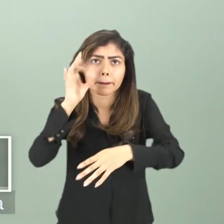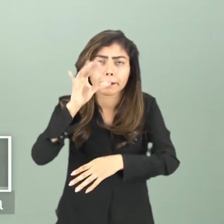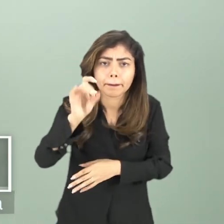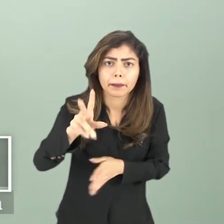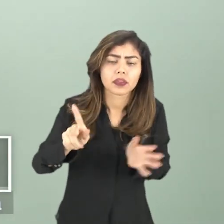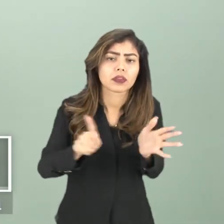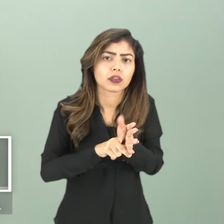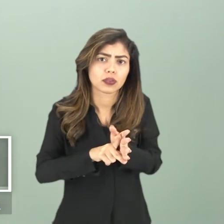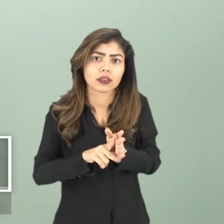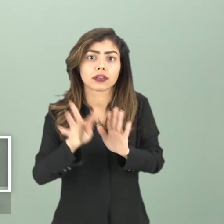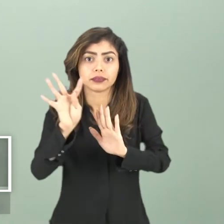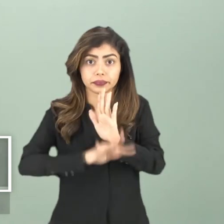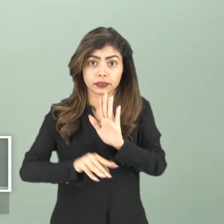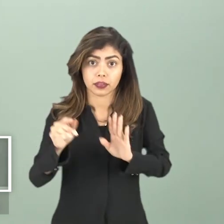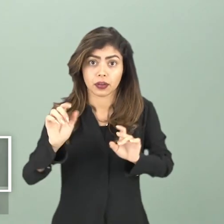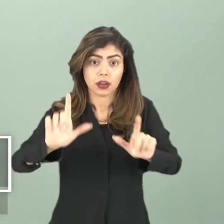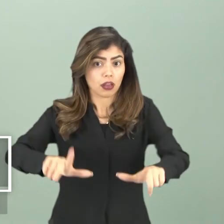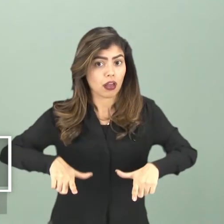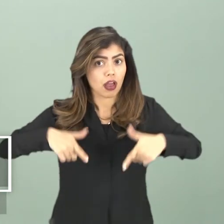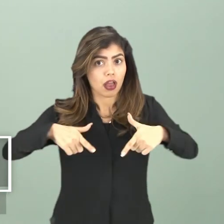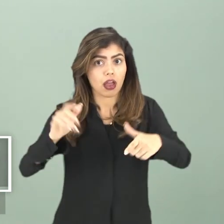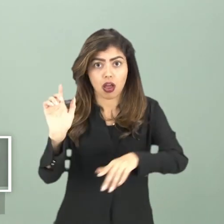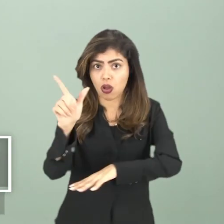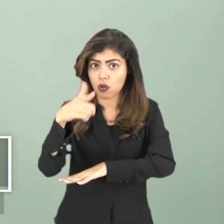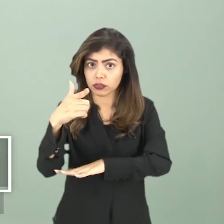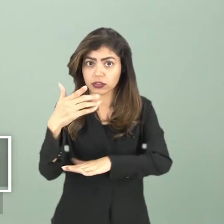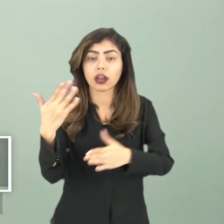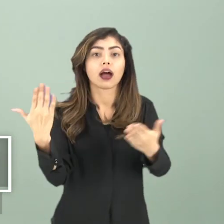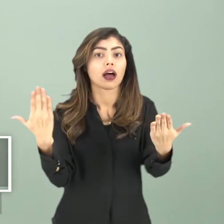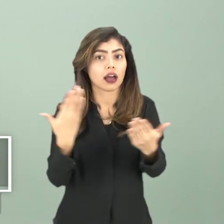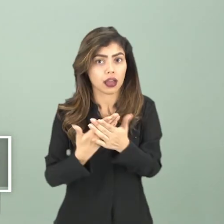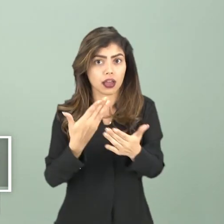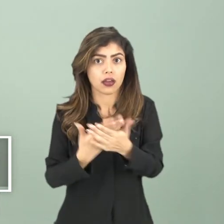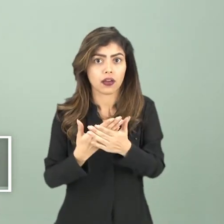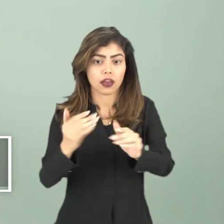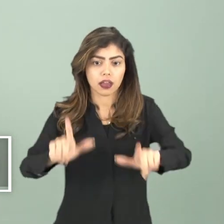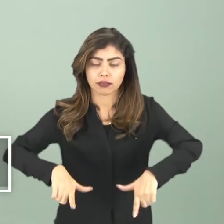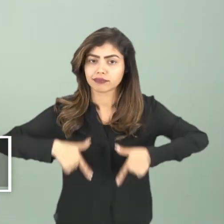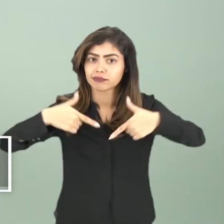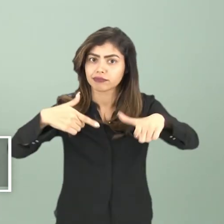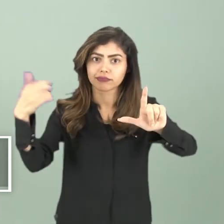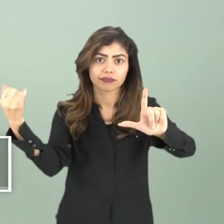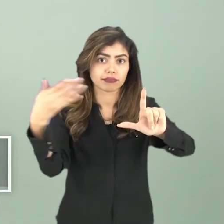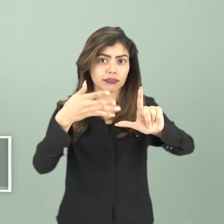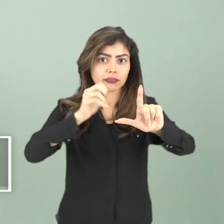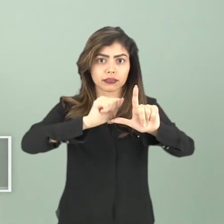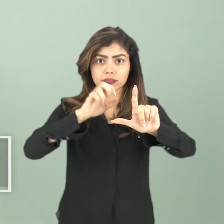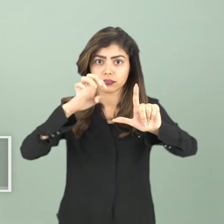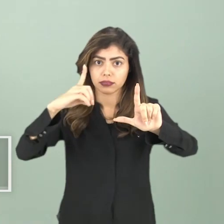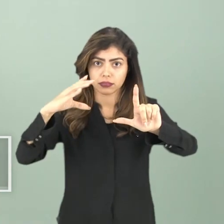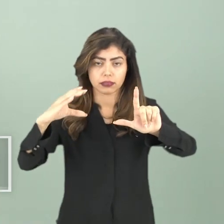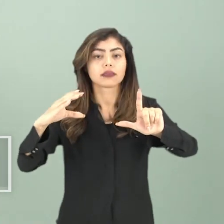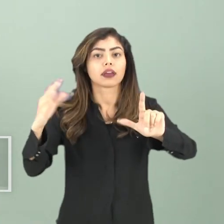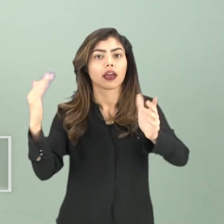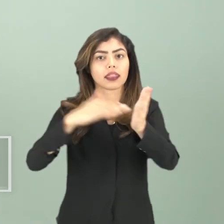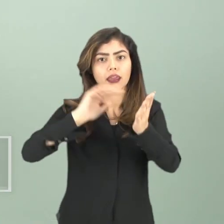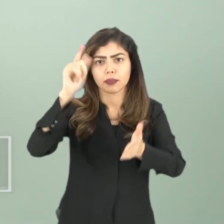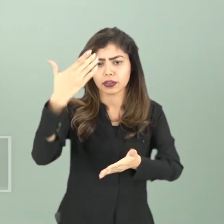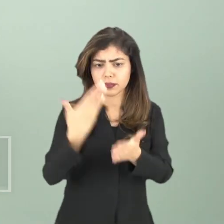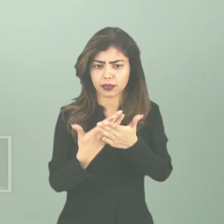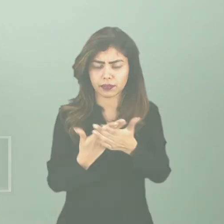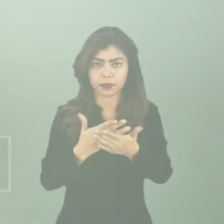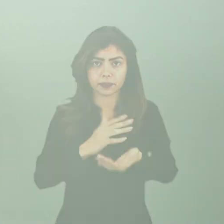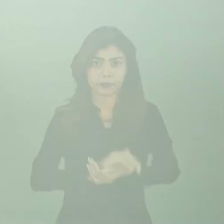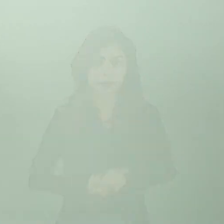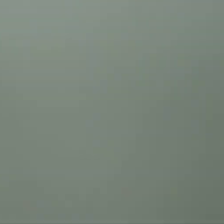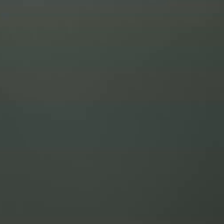texto. Então, para esta e outras aulas, não se esqueçam de acessar a plataforma Eduque e hasta la próxima!